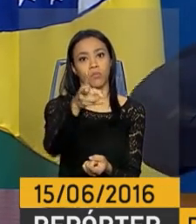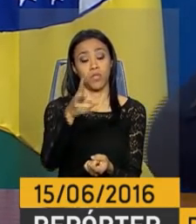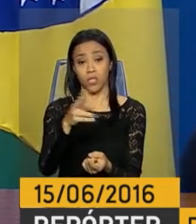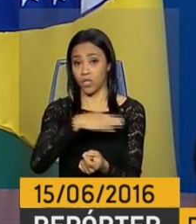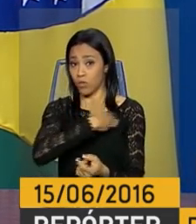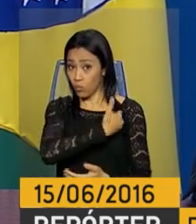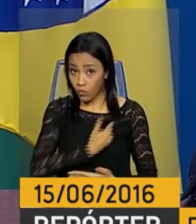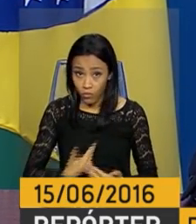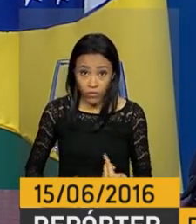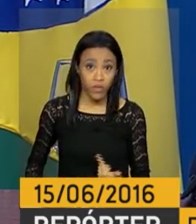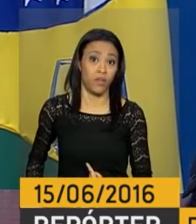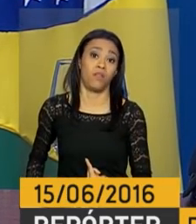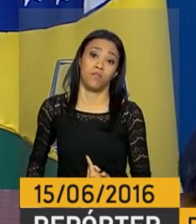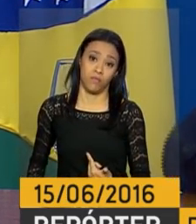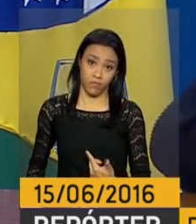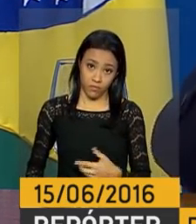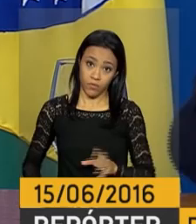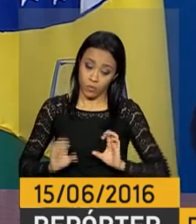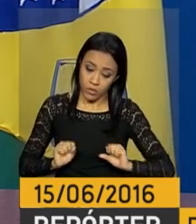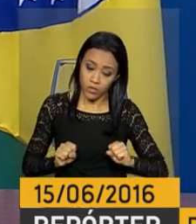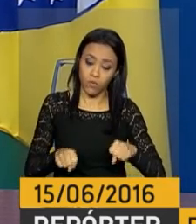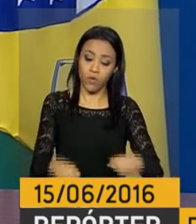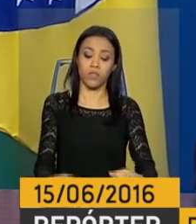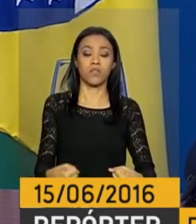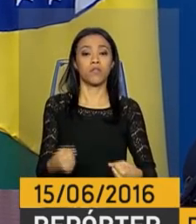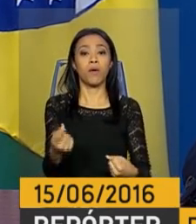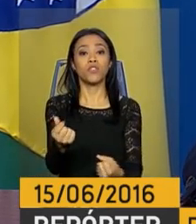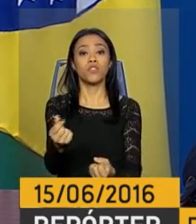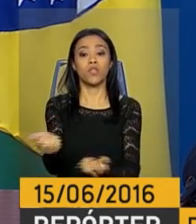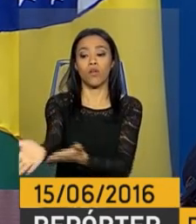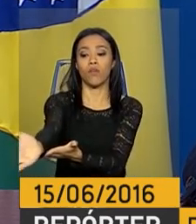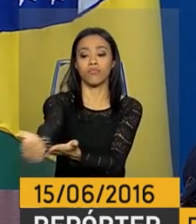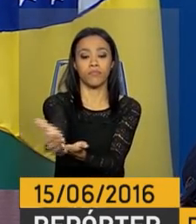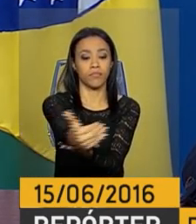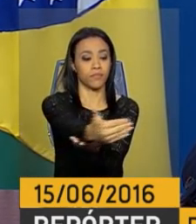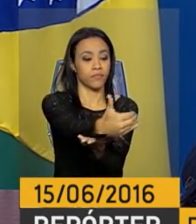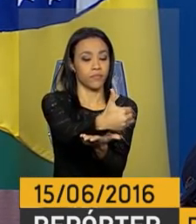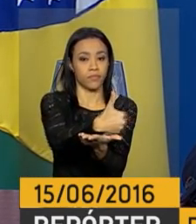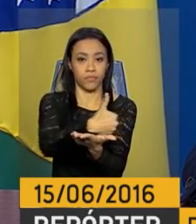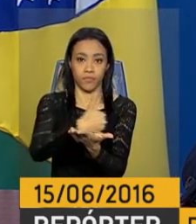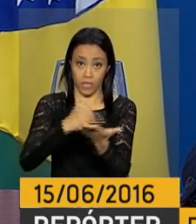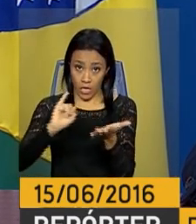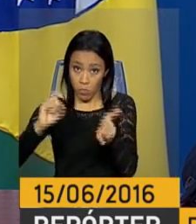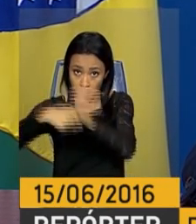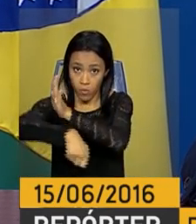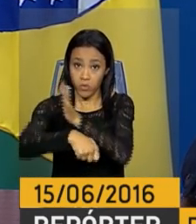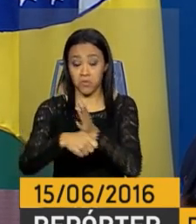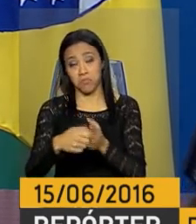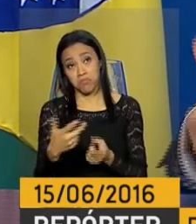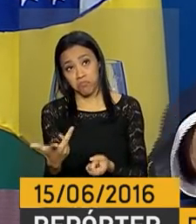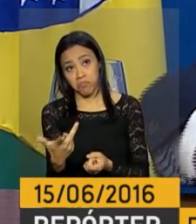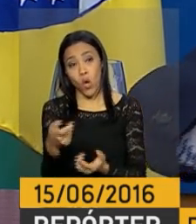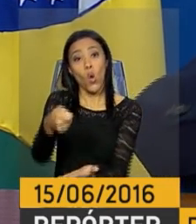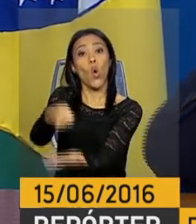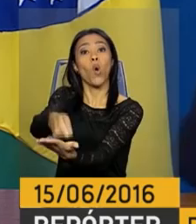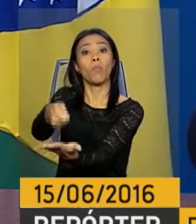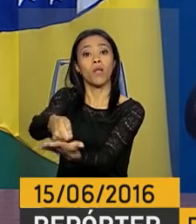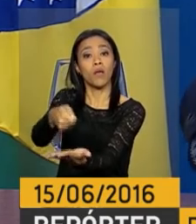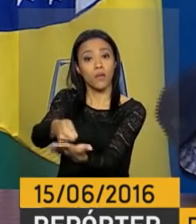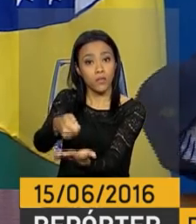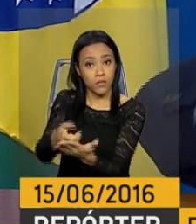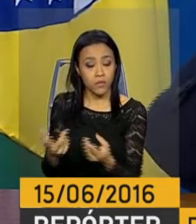pública continue o seu esforço arrecadador, seja através eh, de cobranças